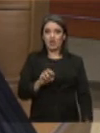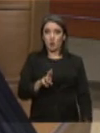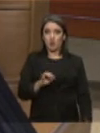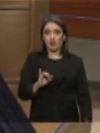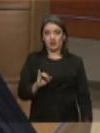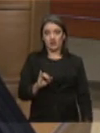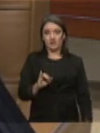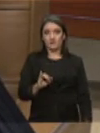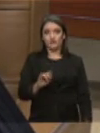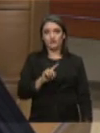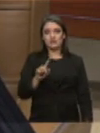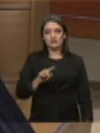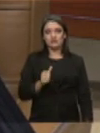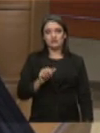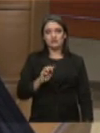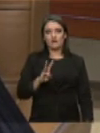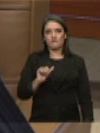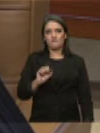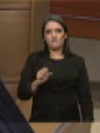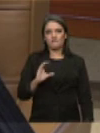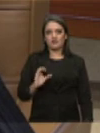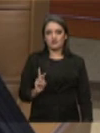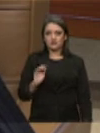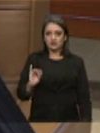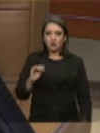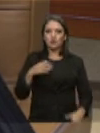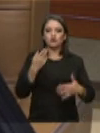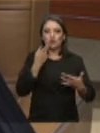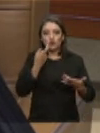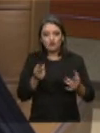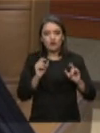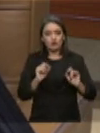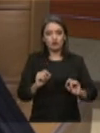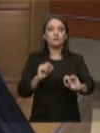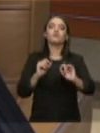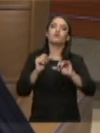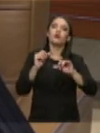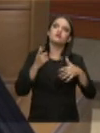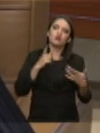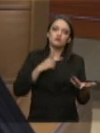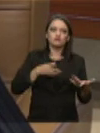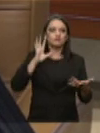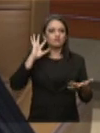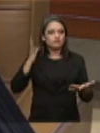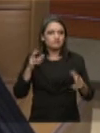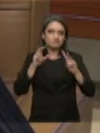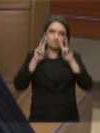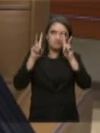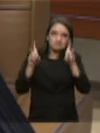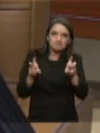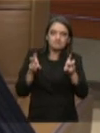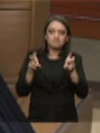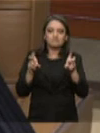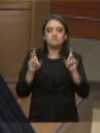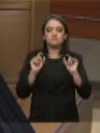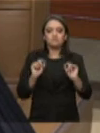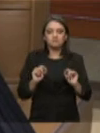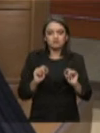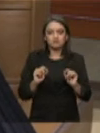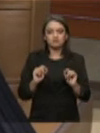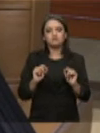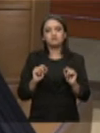disse, ressalva-se desse entendimento quanto à indispensabilidade da ação rescisória, a questão relacionada à